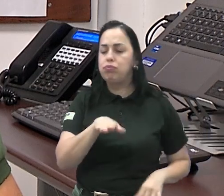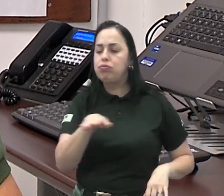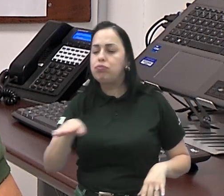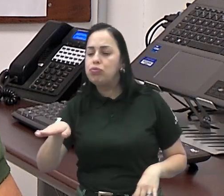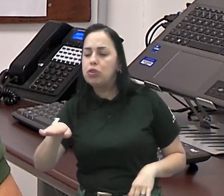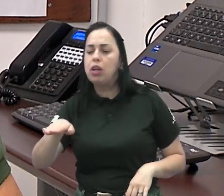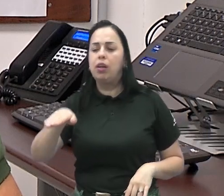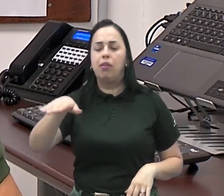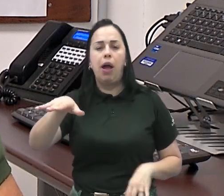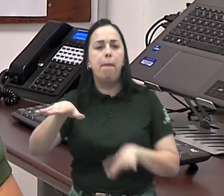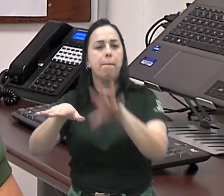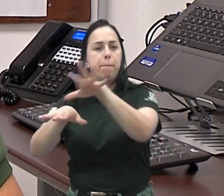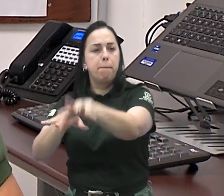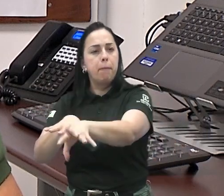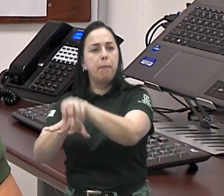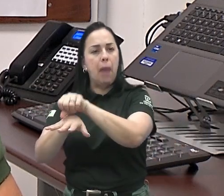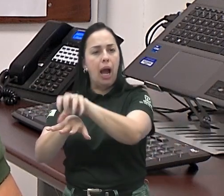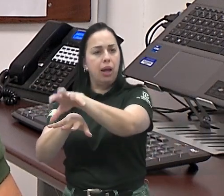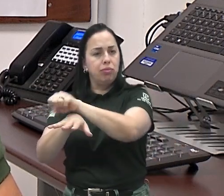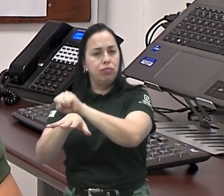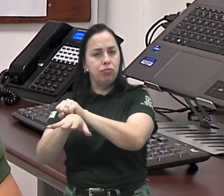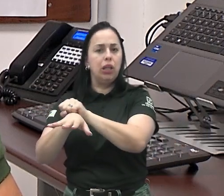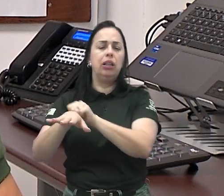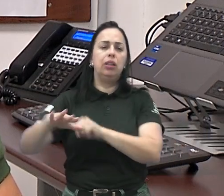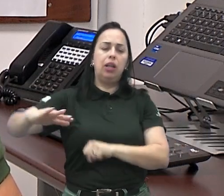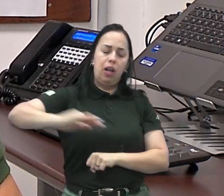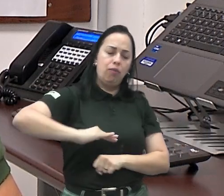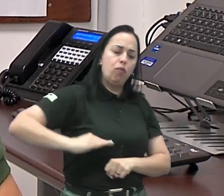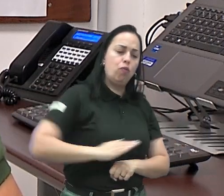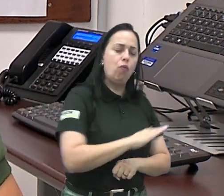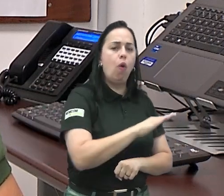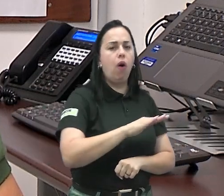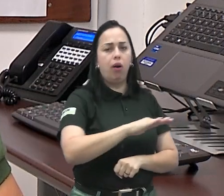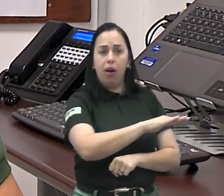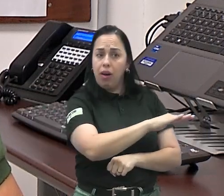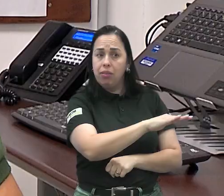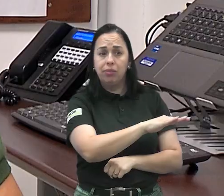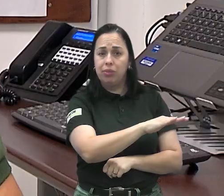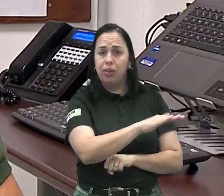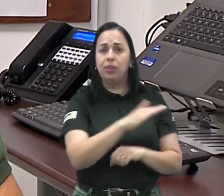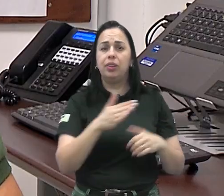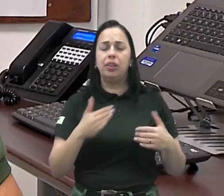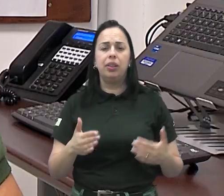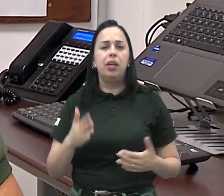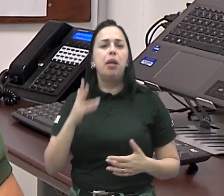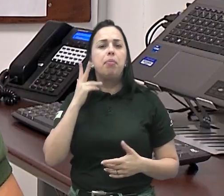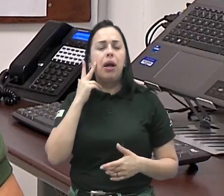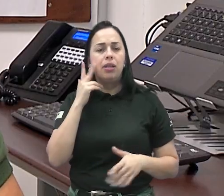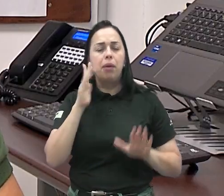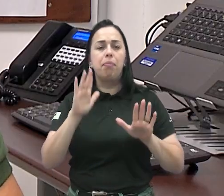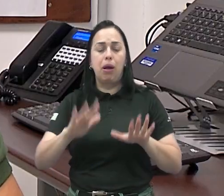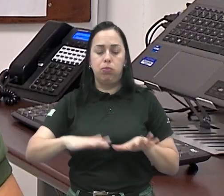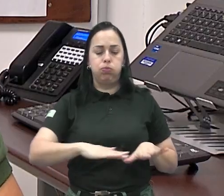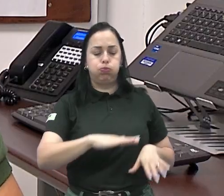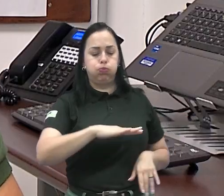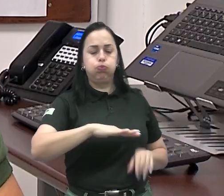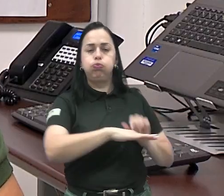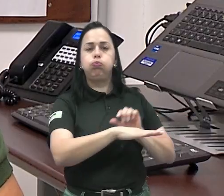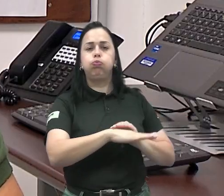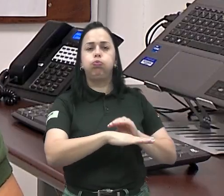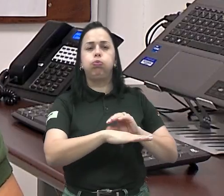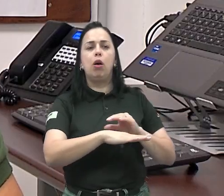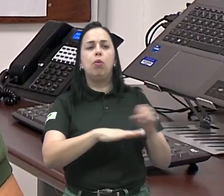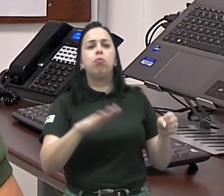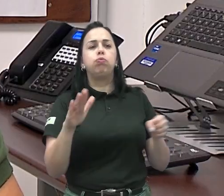só, 2 viagens, o resíduo regular, 2, 3 vezes, o resíduo reciclável 2 vezes, mas com a carga cheia, né?